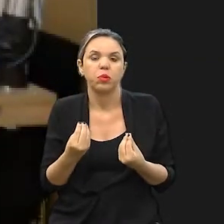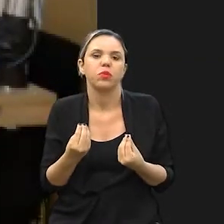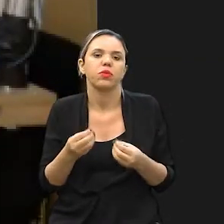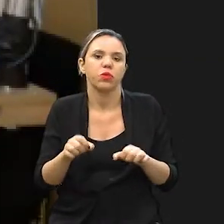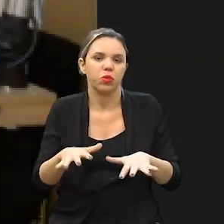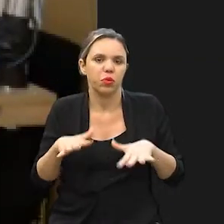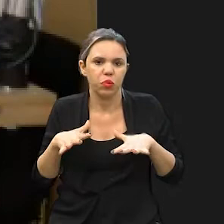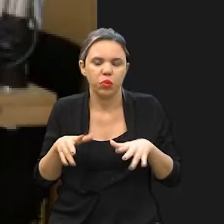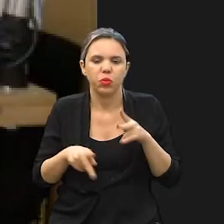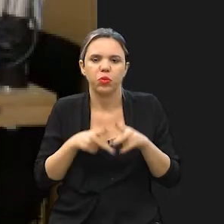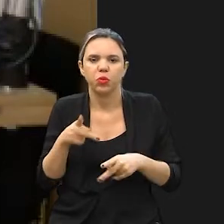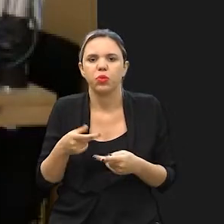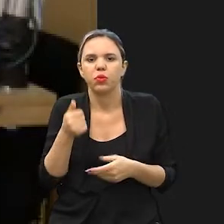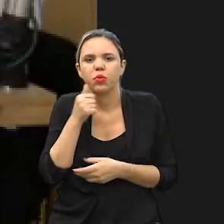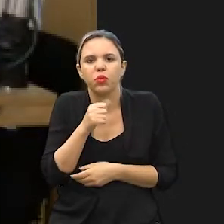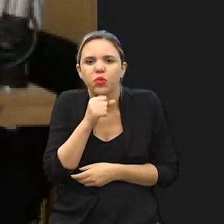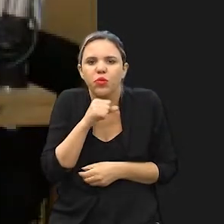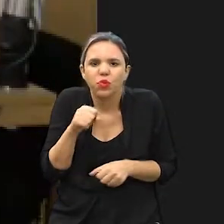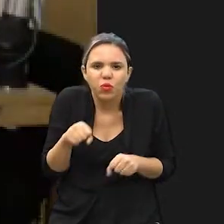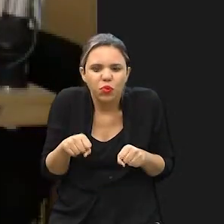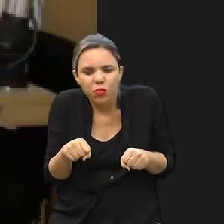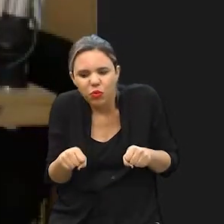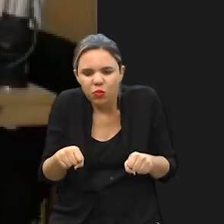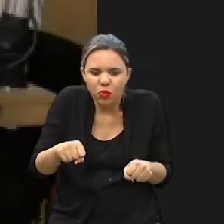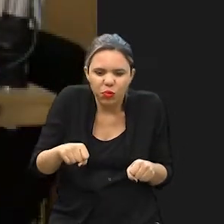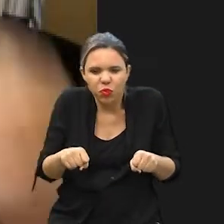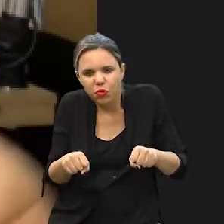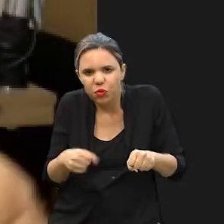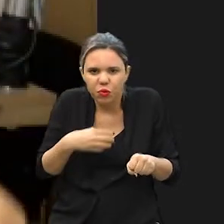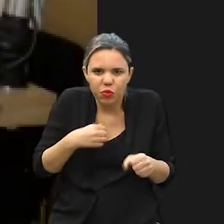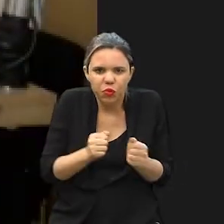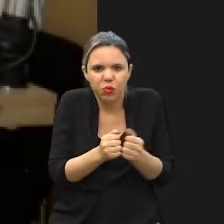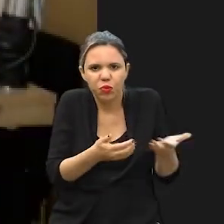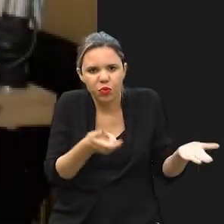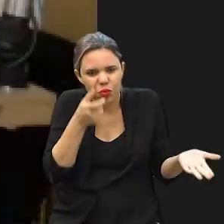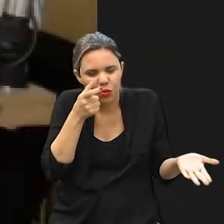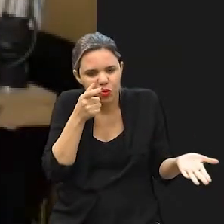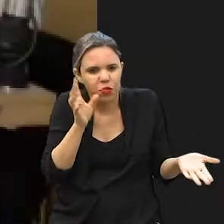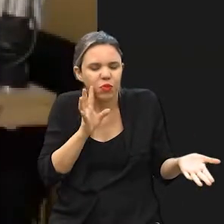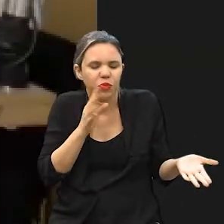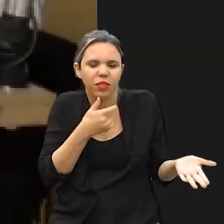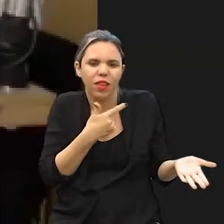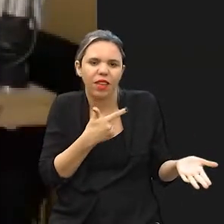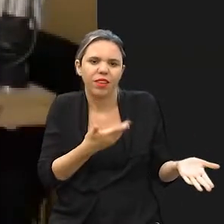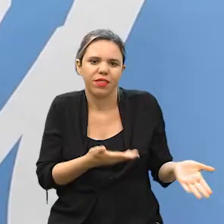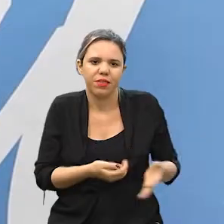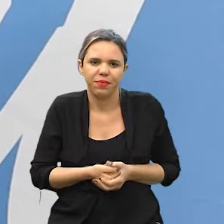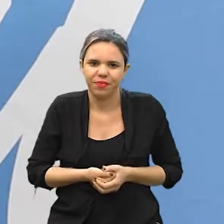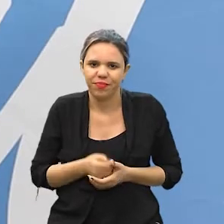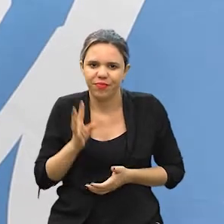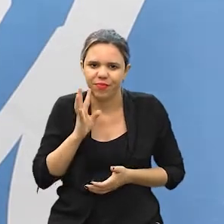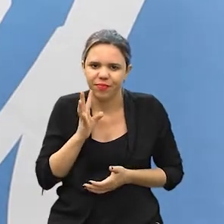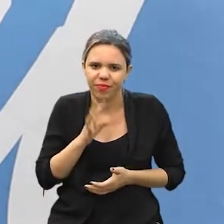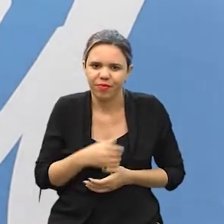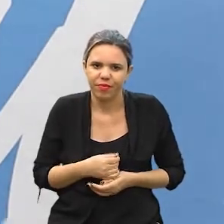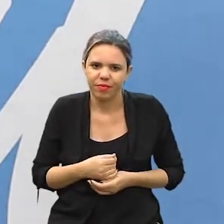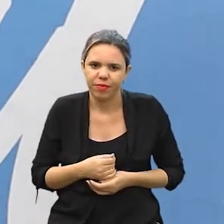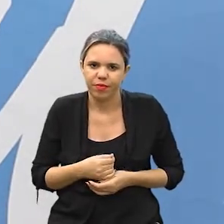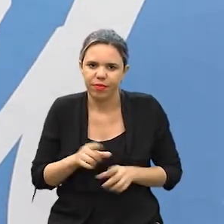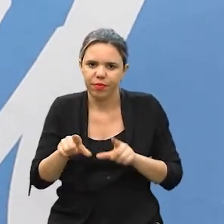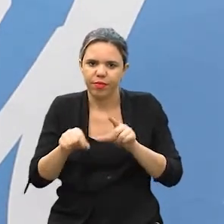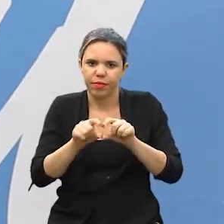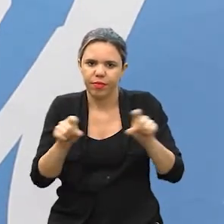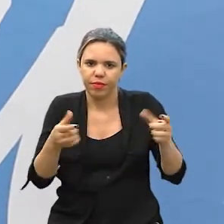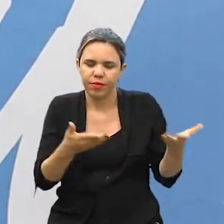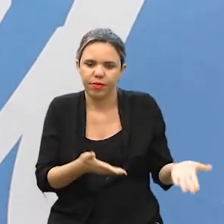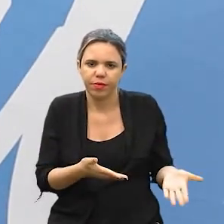público, a senhorinha que vem de andador, vem com a filha. É muito bacana isso. É, muito legal. Bom, a gente separou um